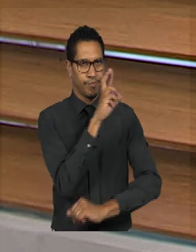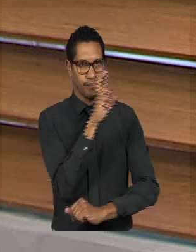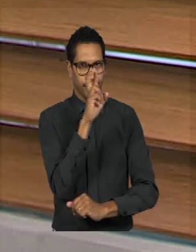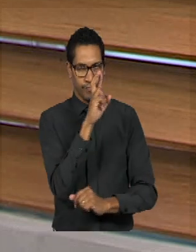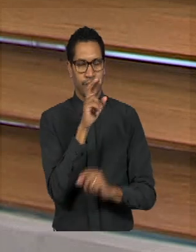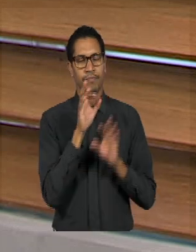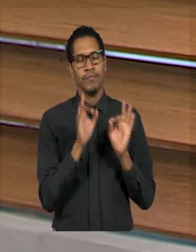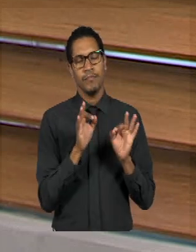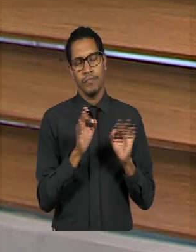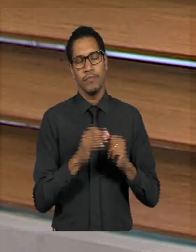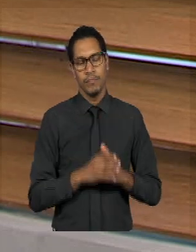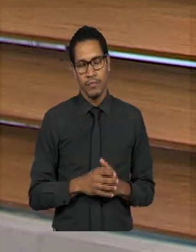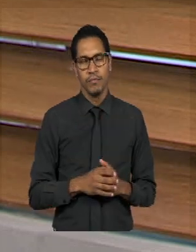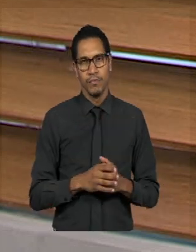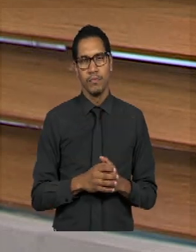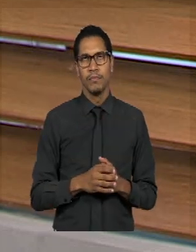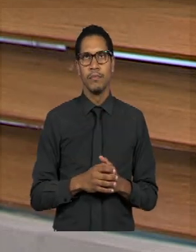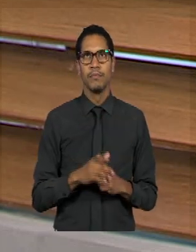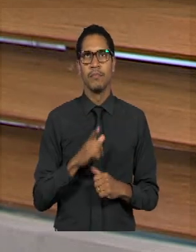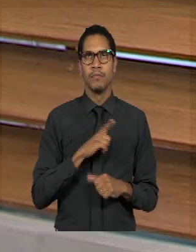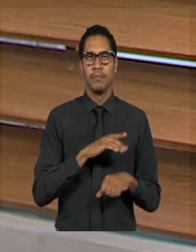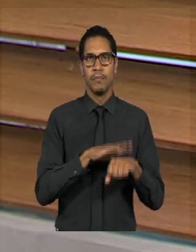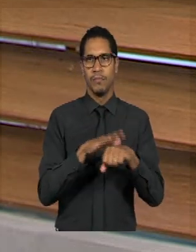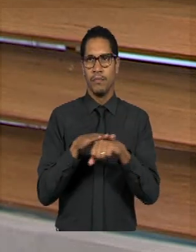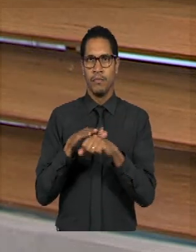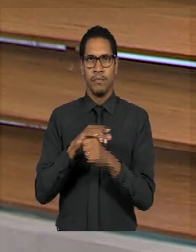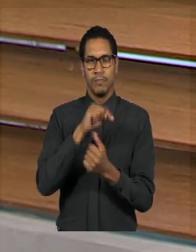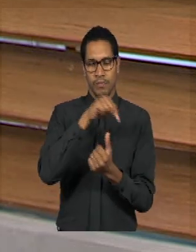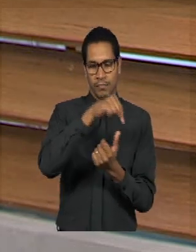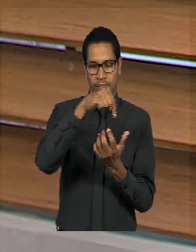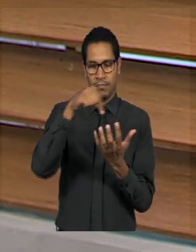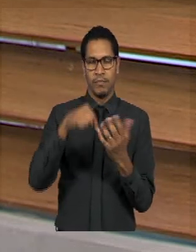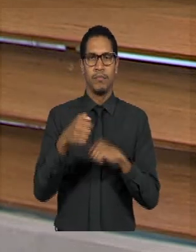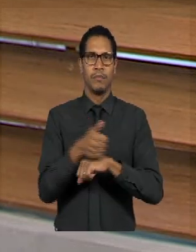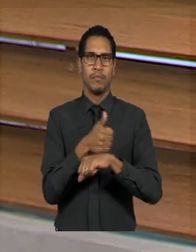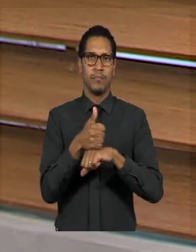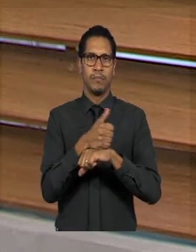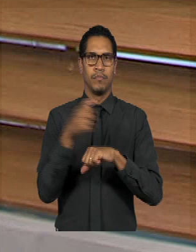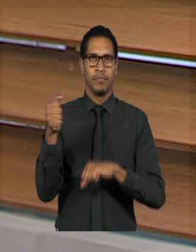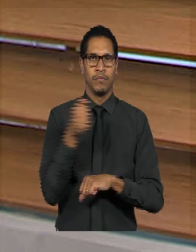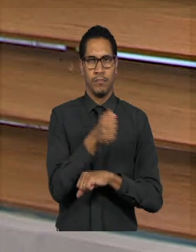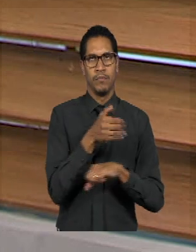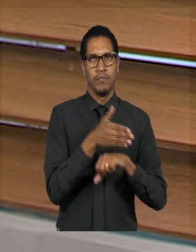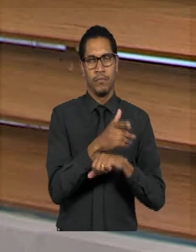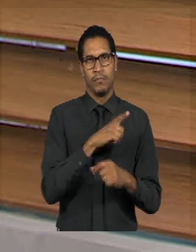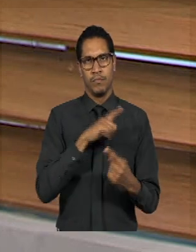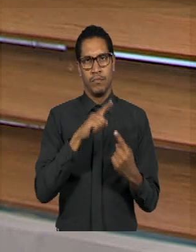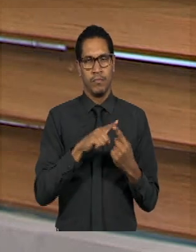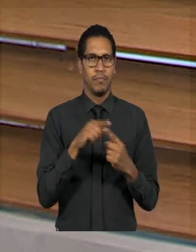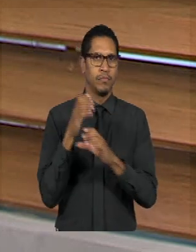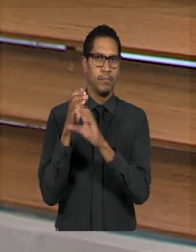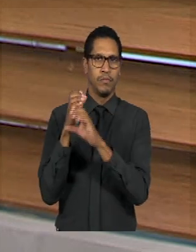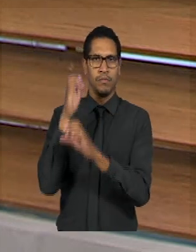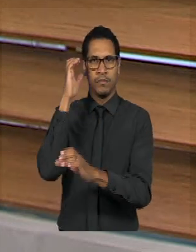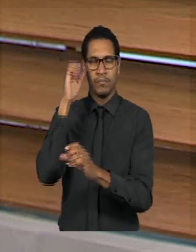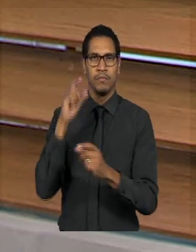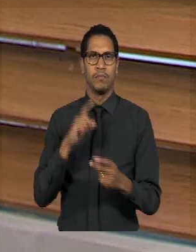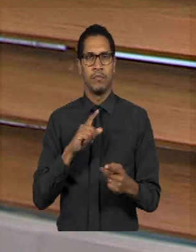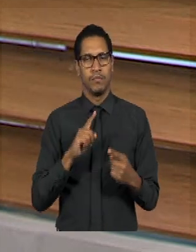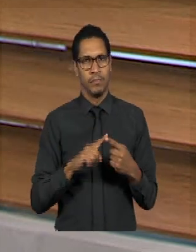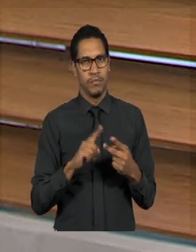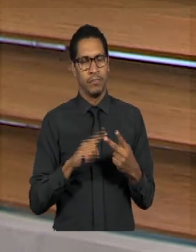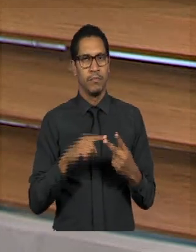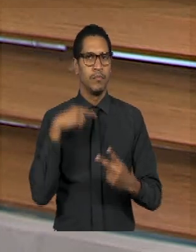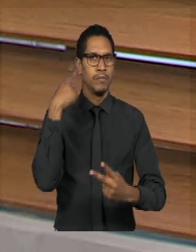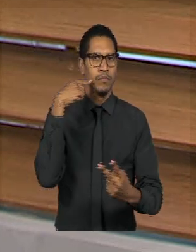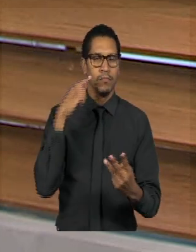instituição onde são formados por diversos profissionais. Então, nós temos o engenheiro, nós temos